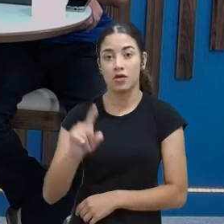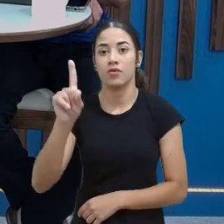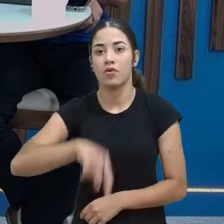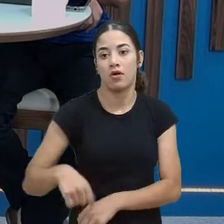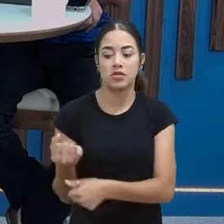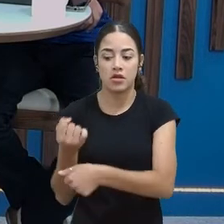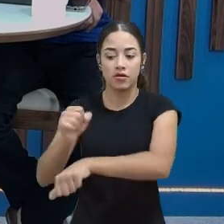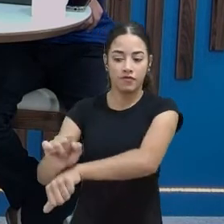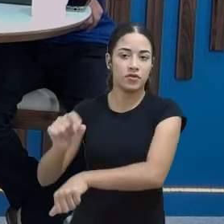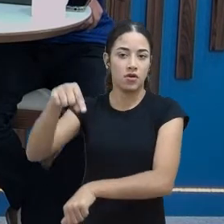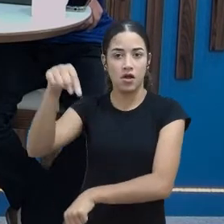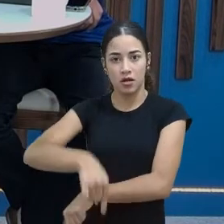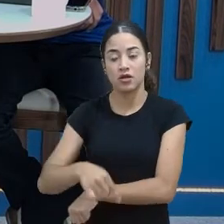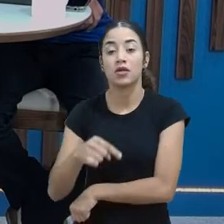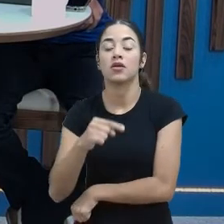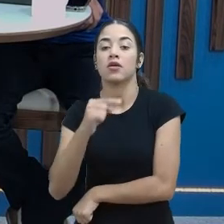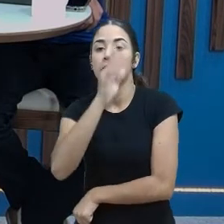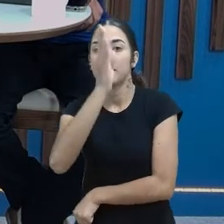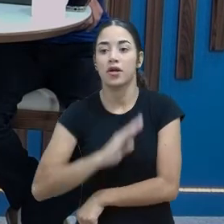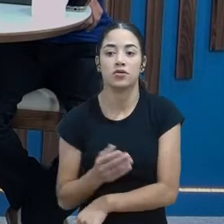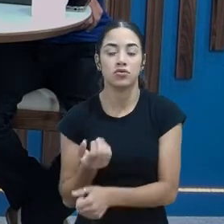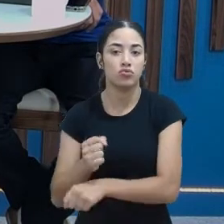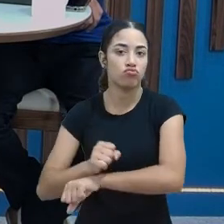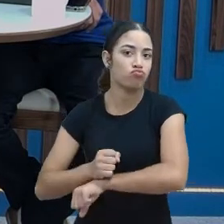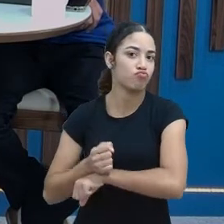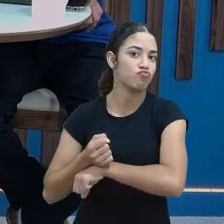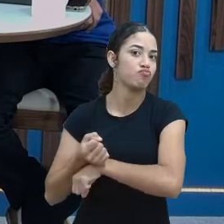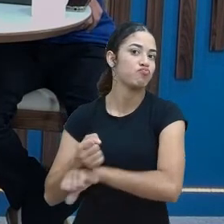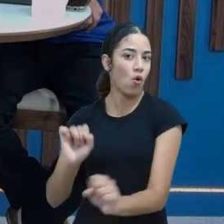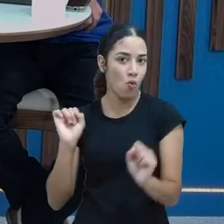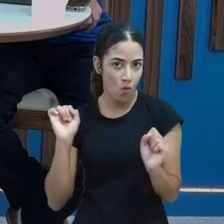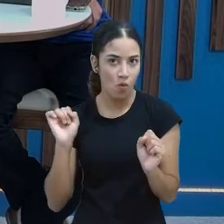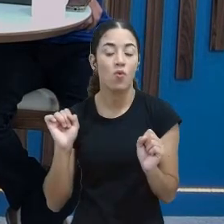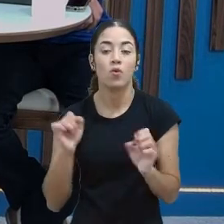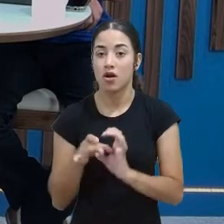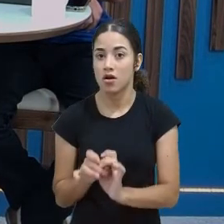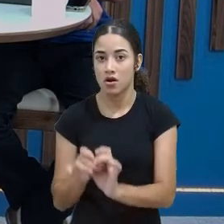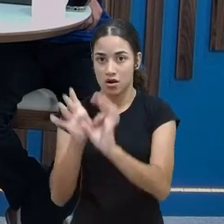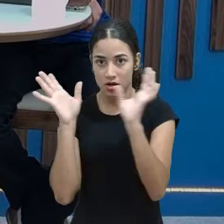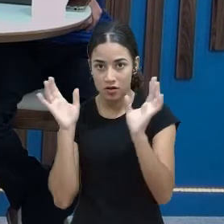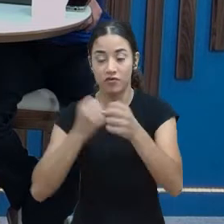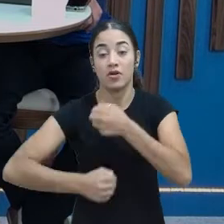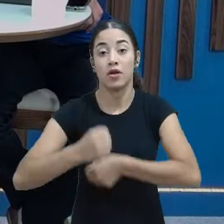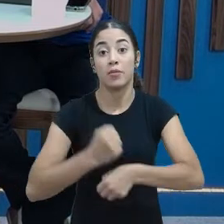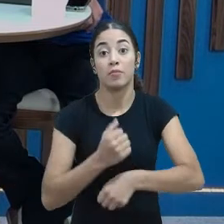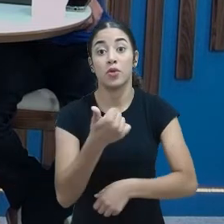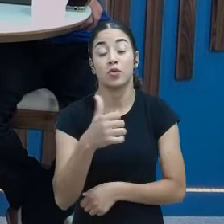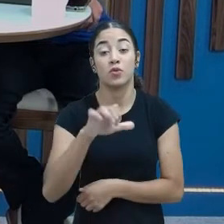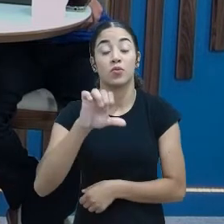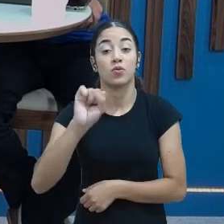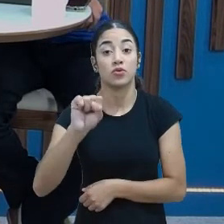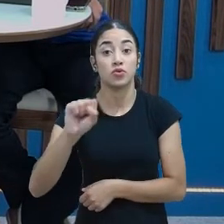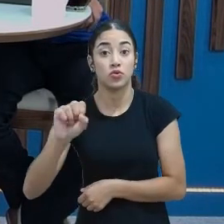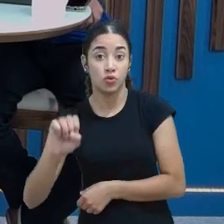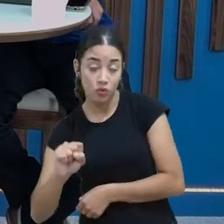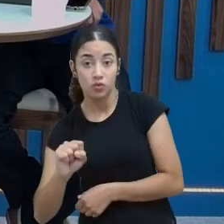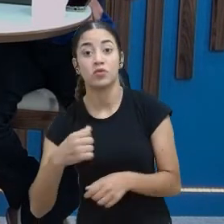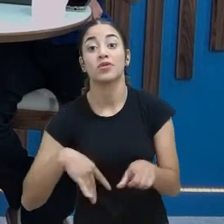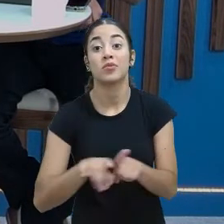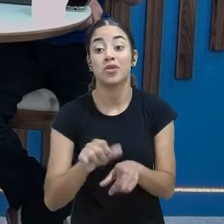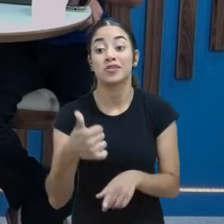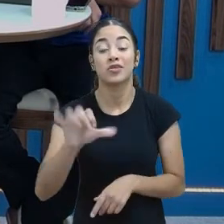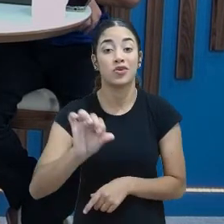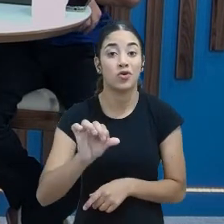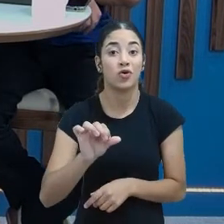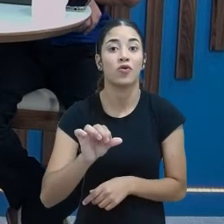escravidão no Brasil, né, a data da Lei Áurea, 13 de maio de 1888, comemorou-se muito tempo, 19 de abril, o dia